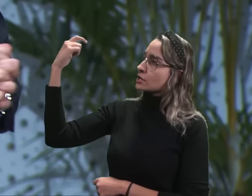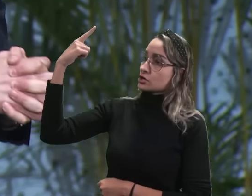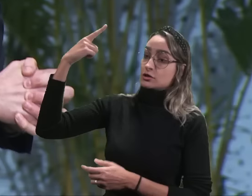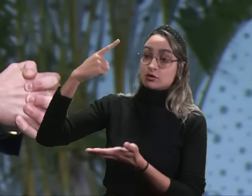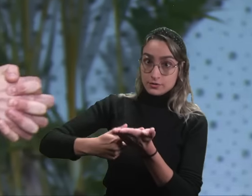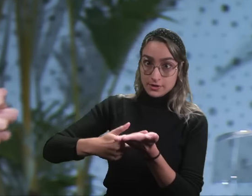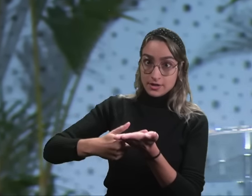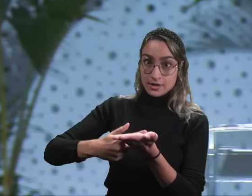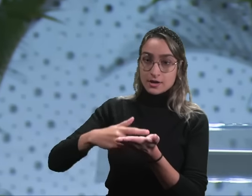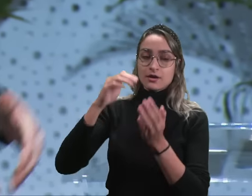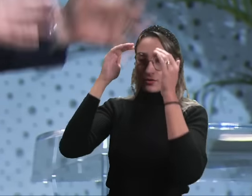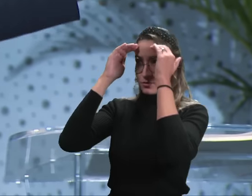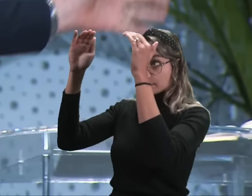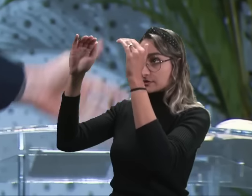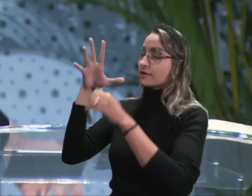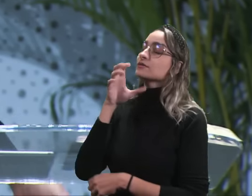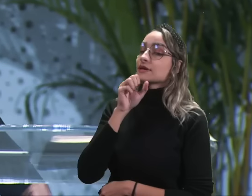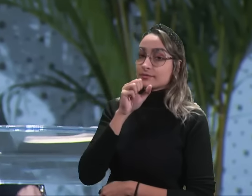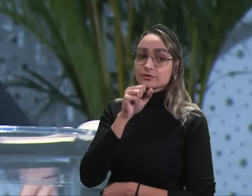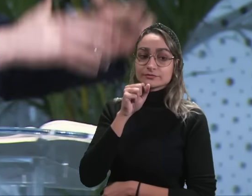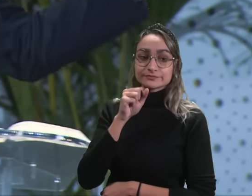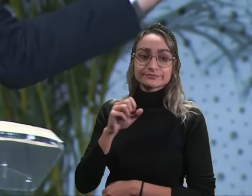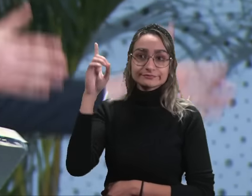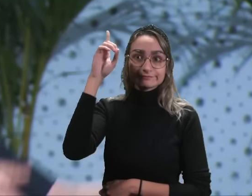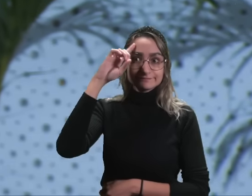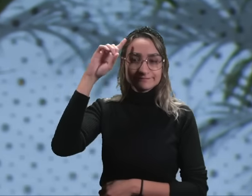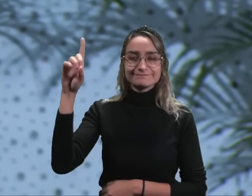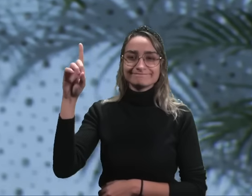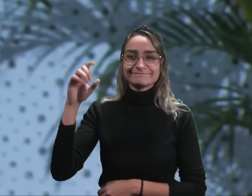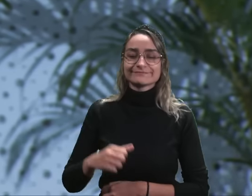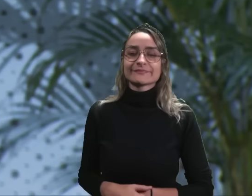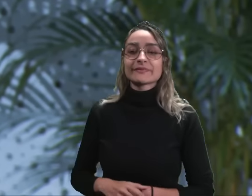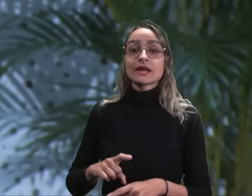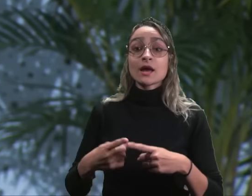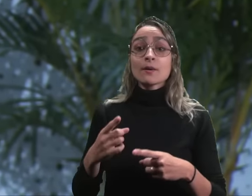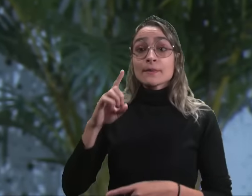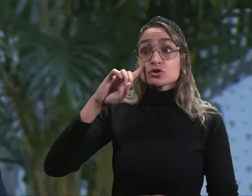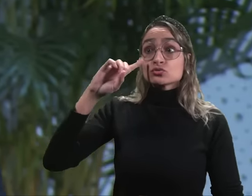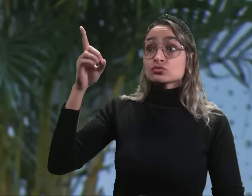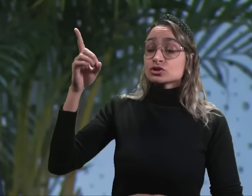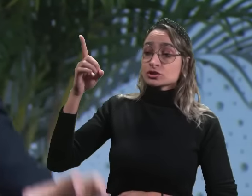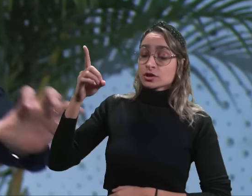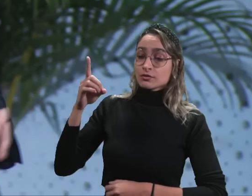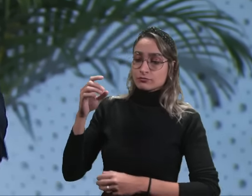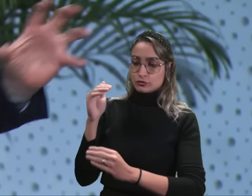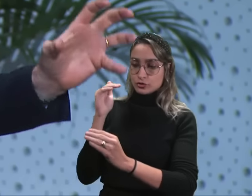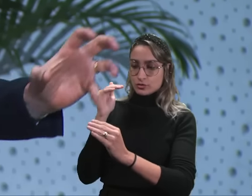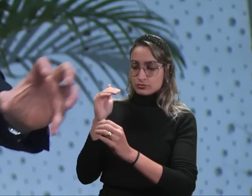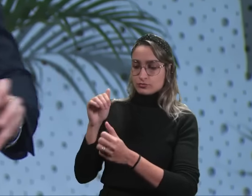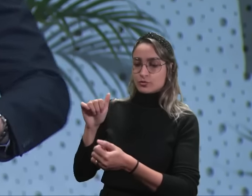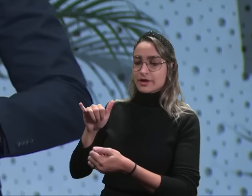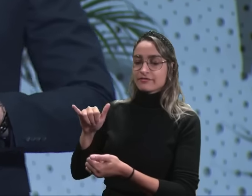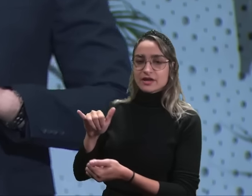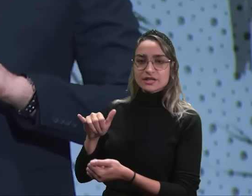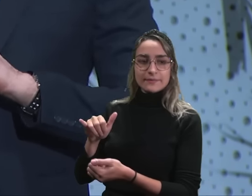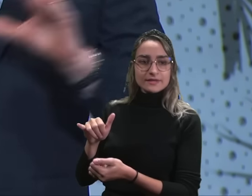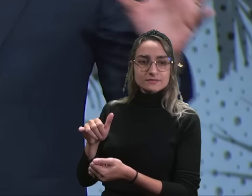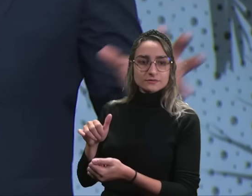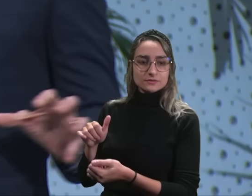eh de embarcações e viajou ao redor de todo mundo com as suas embarcações um homem Extraordinário de uma